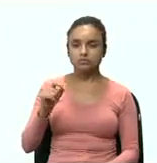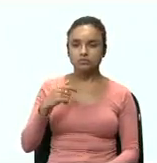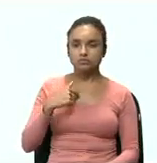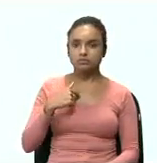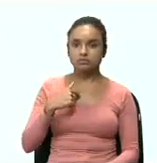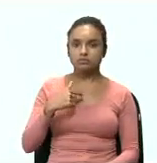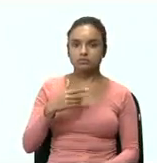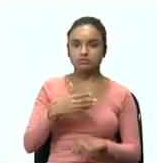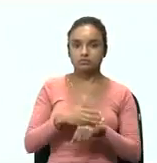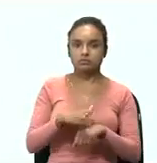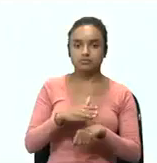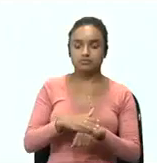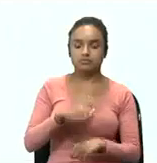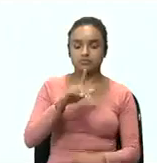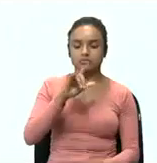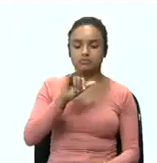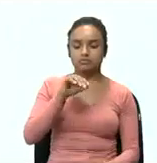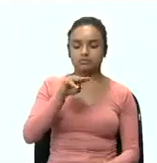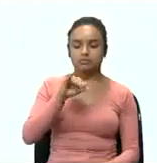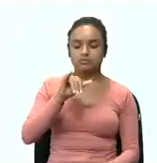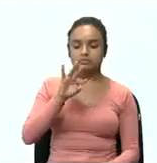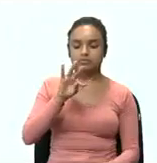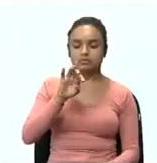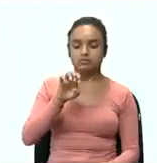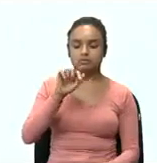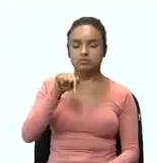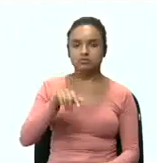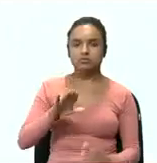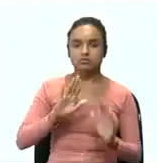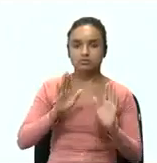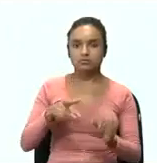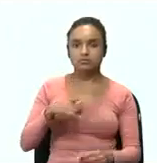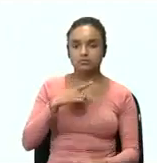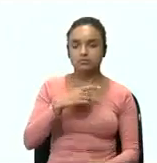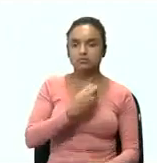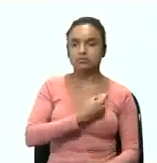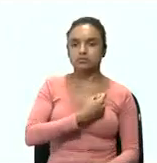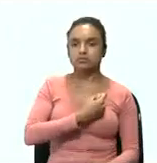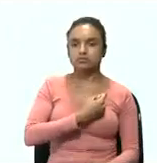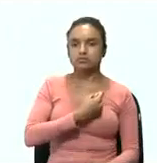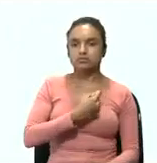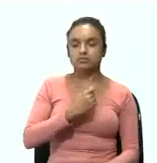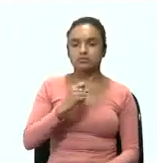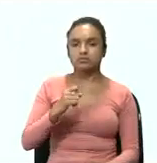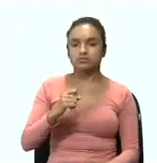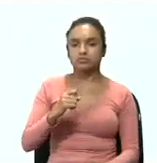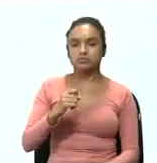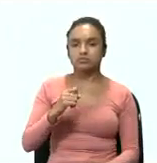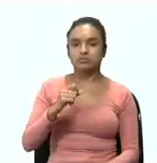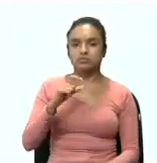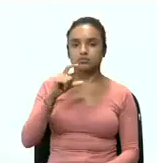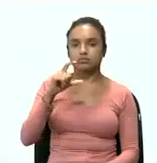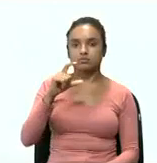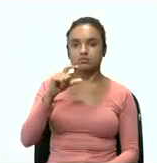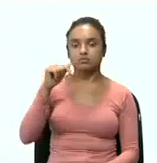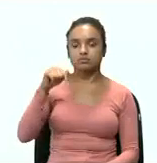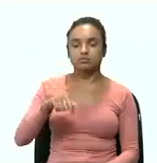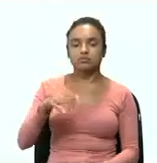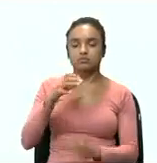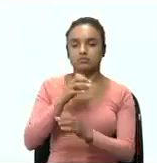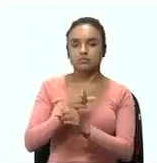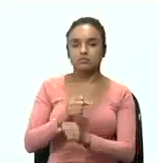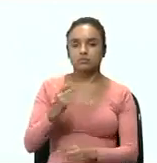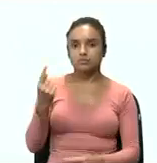aplicar o limite. Então, olha só. Eu tenho um número muito grande somado com 1. Então, eu